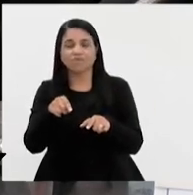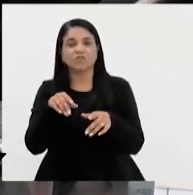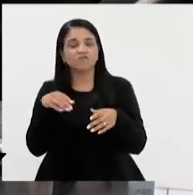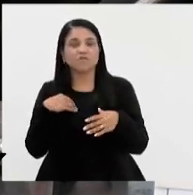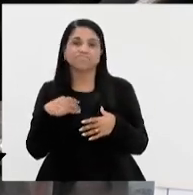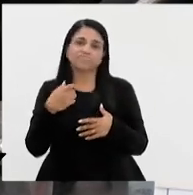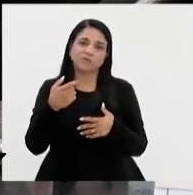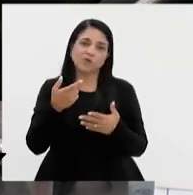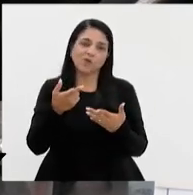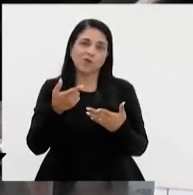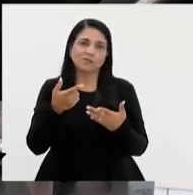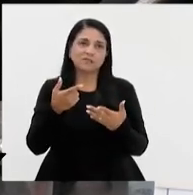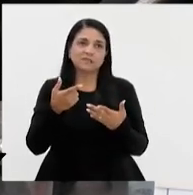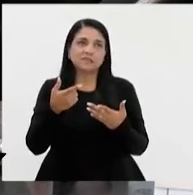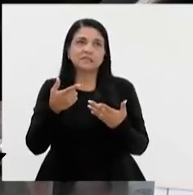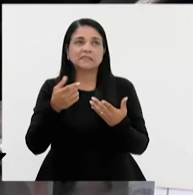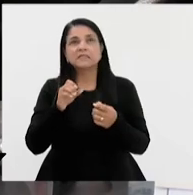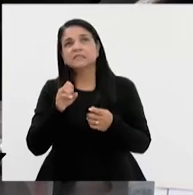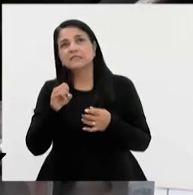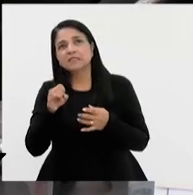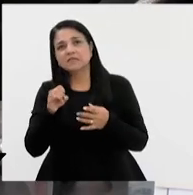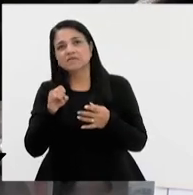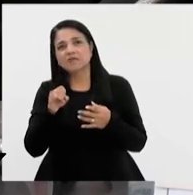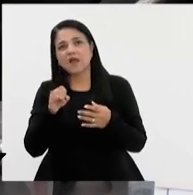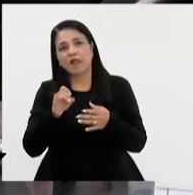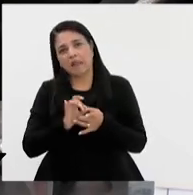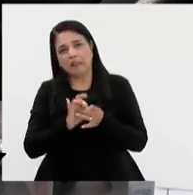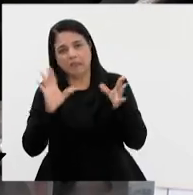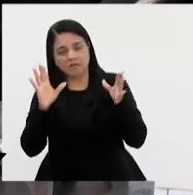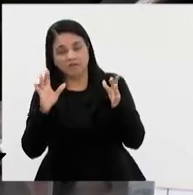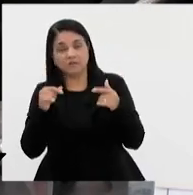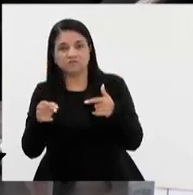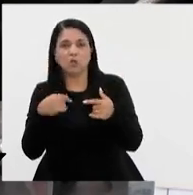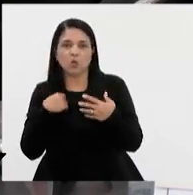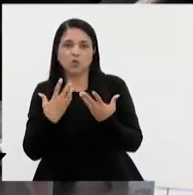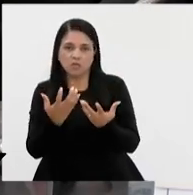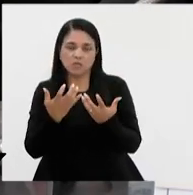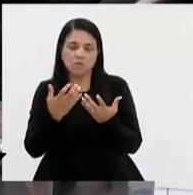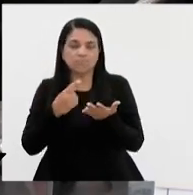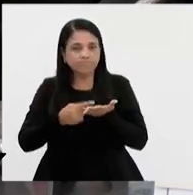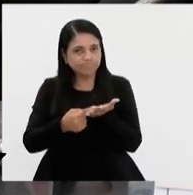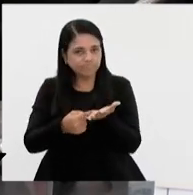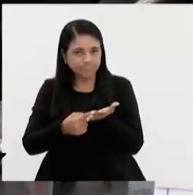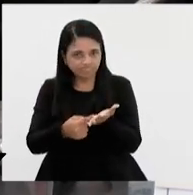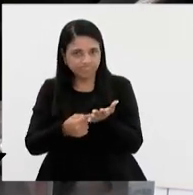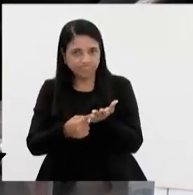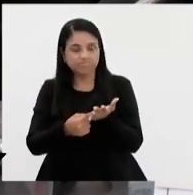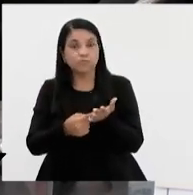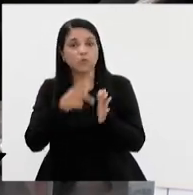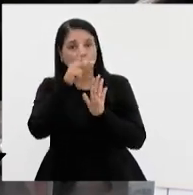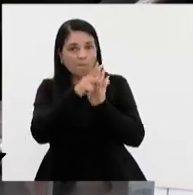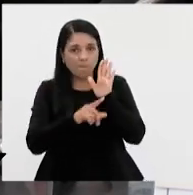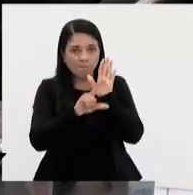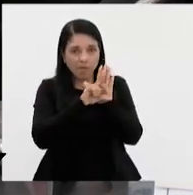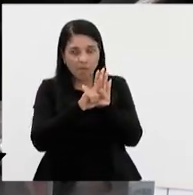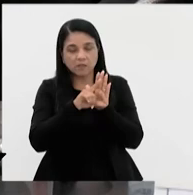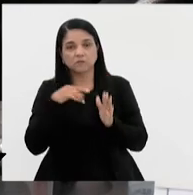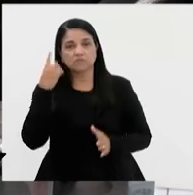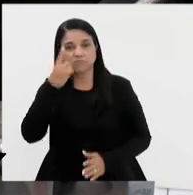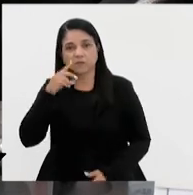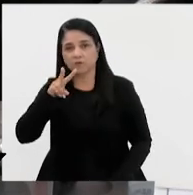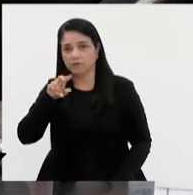consenso, se eu deixar voando, aí fica... Sim. Então, queria deixar consignado que esses PLs do deputado